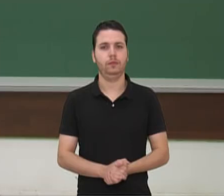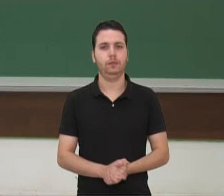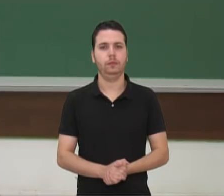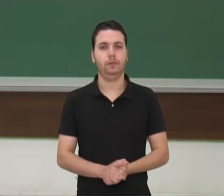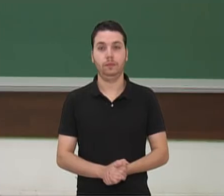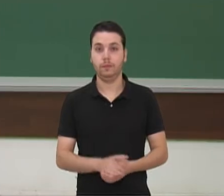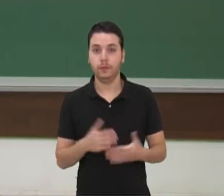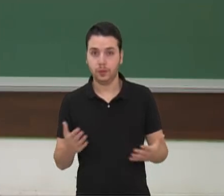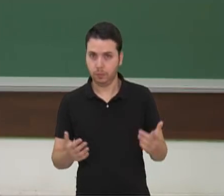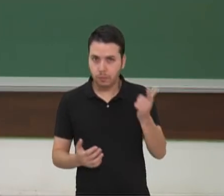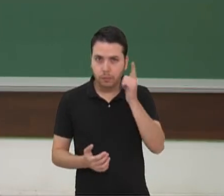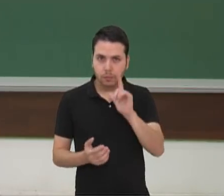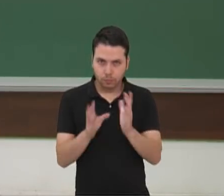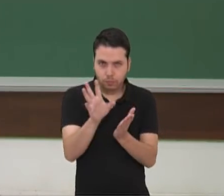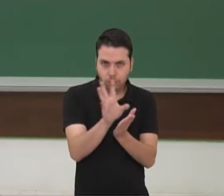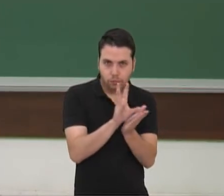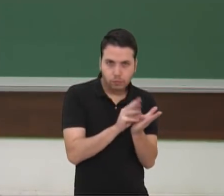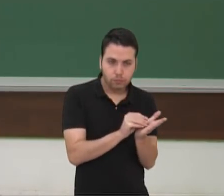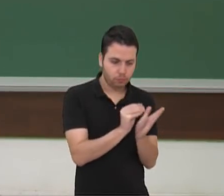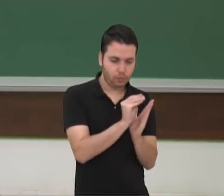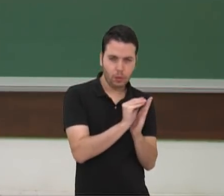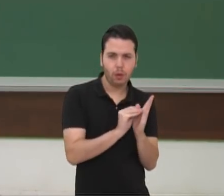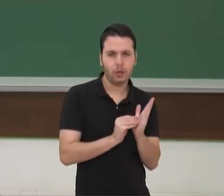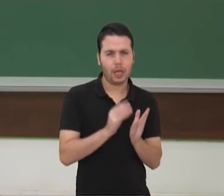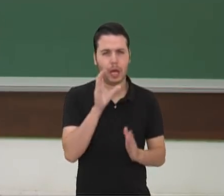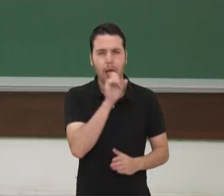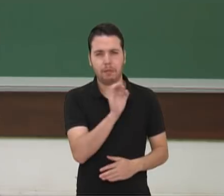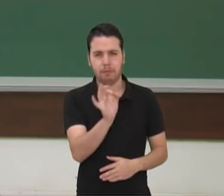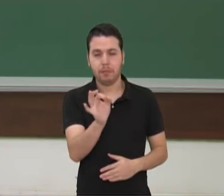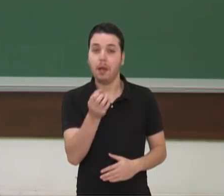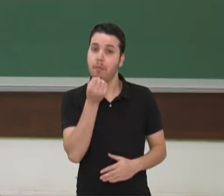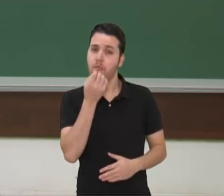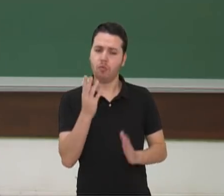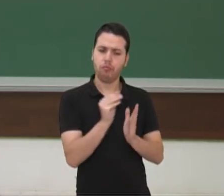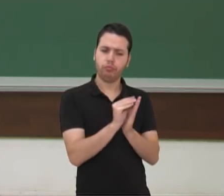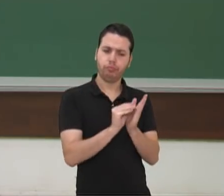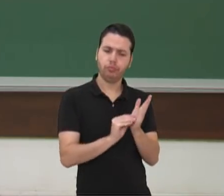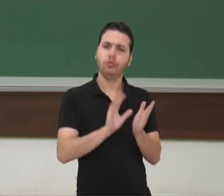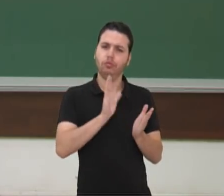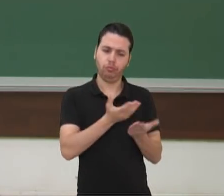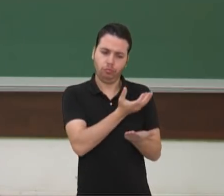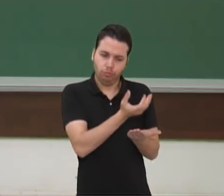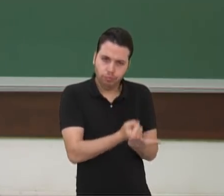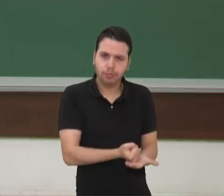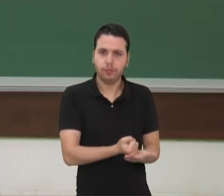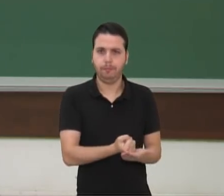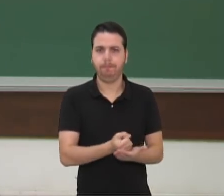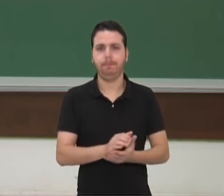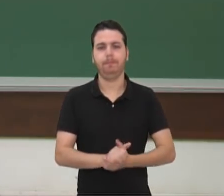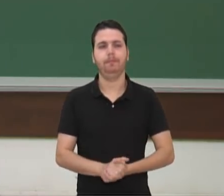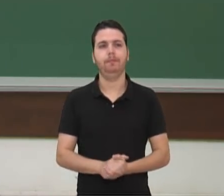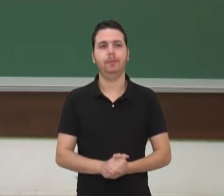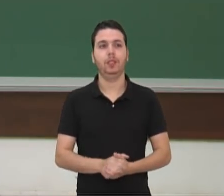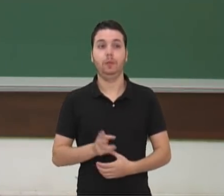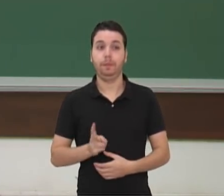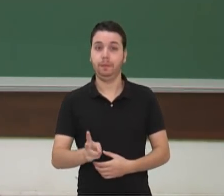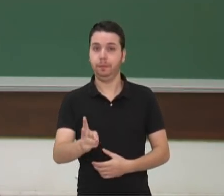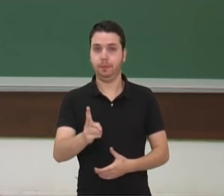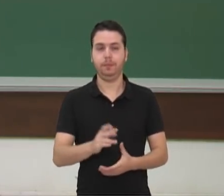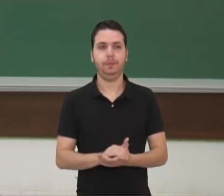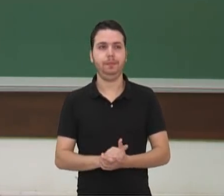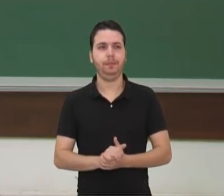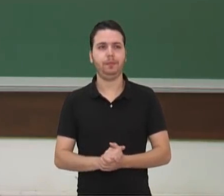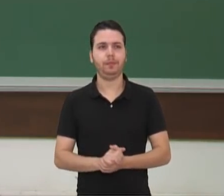E aí, anotou? Rapidinho, né? É bom que anota e já registra, né? Vamos lá então, vamos continuar?